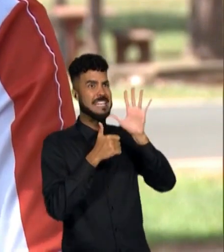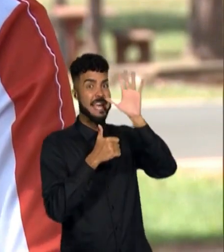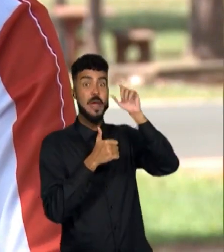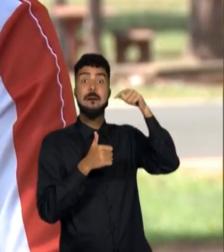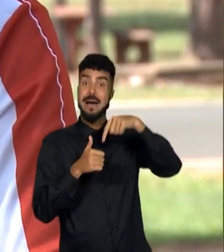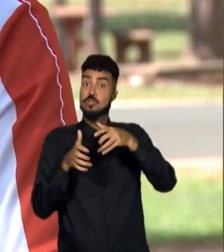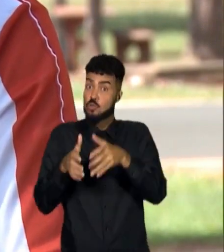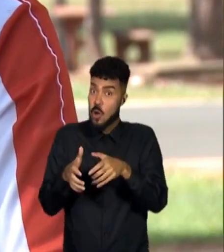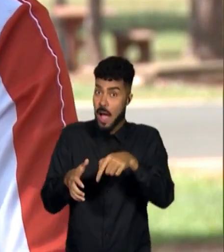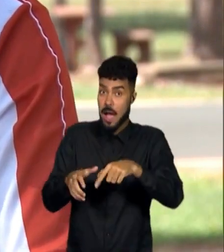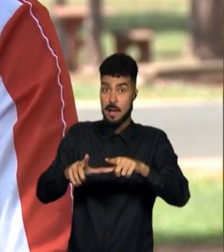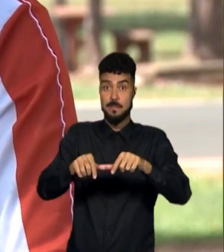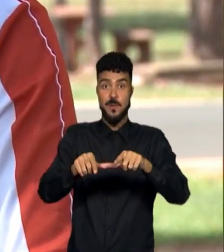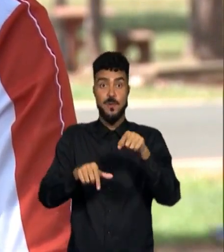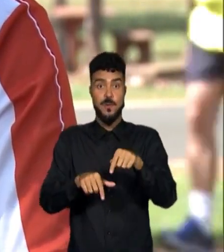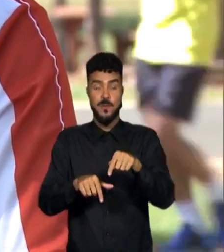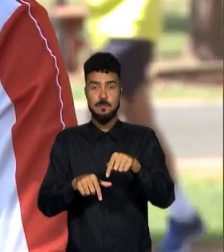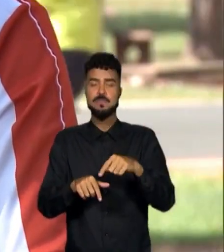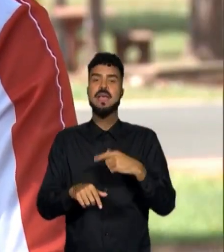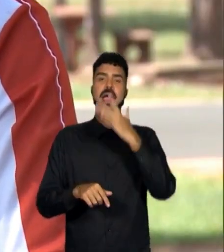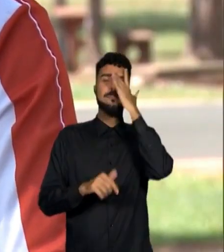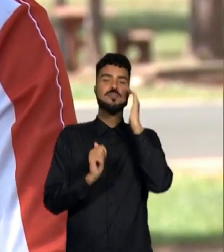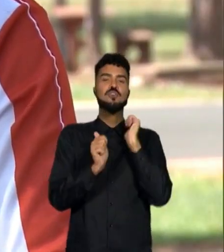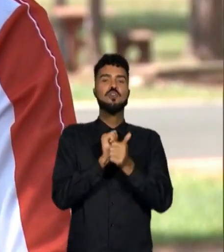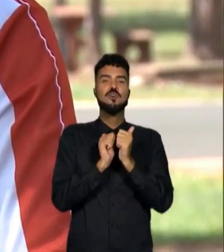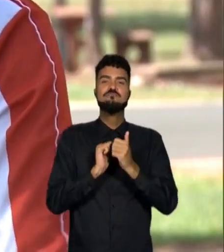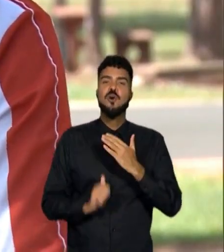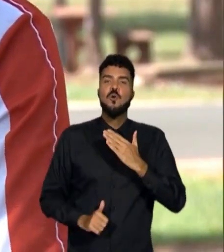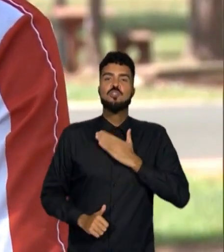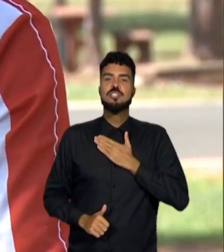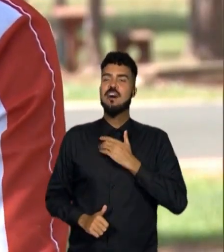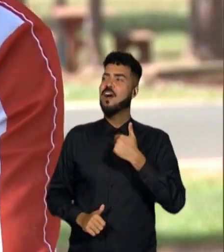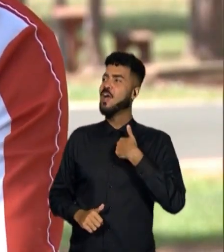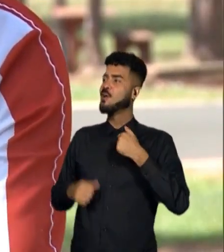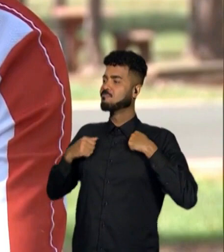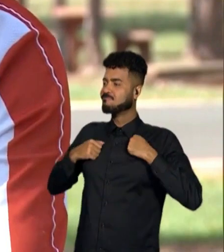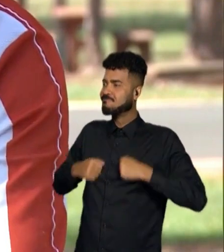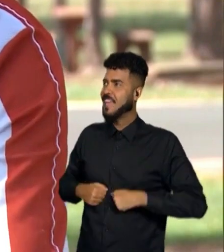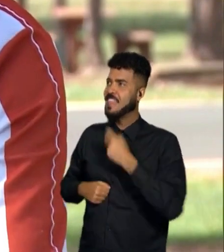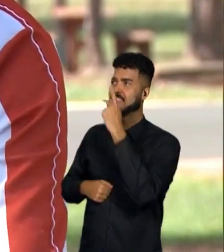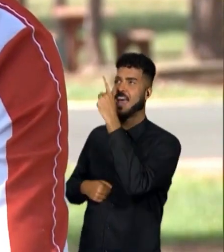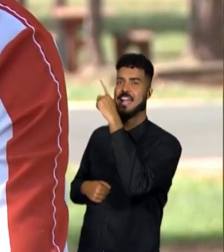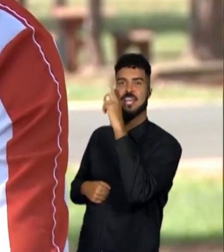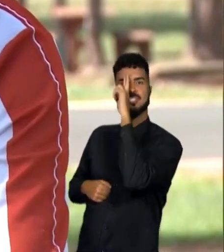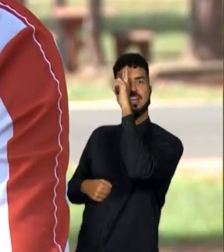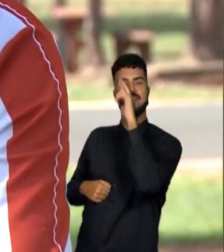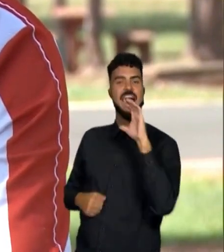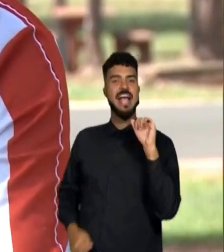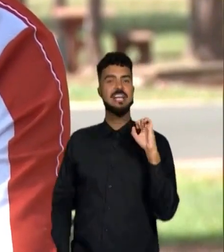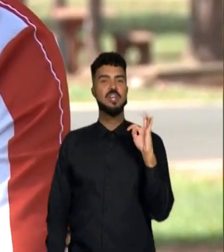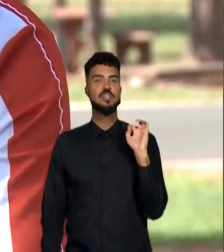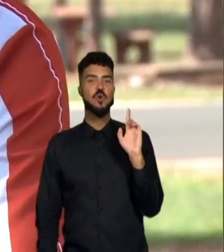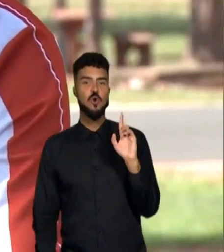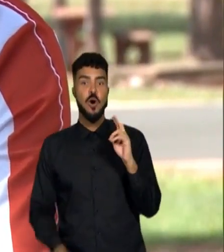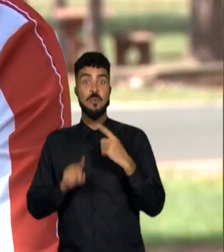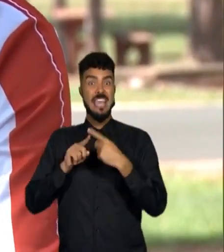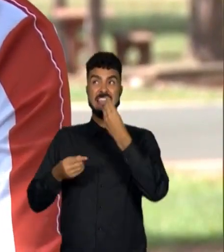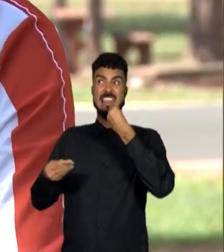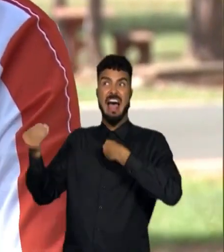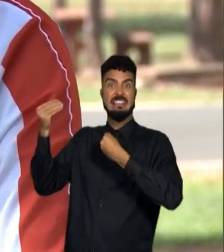E os jogadores gostavam de ser jogadores do Castor de Andrade, na verdade, né? Porque nunca faltava